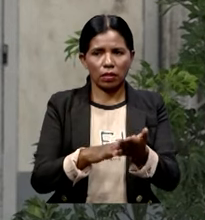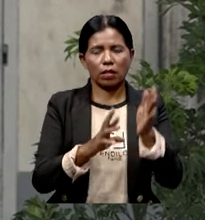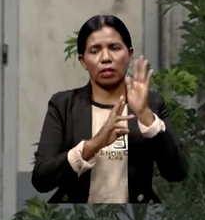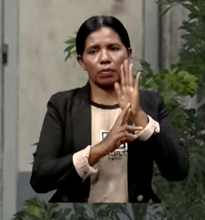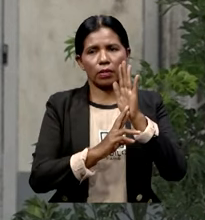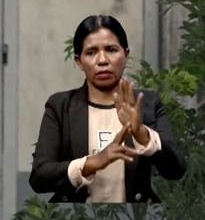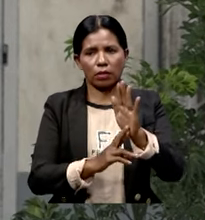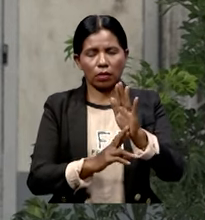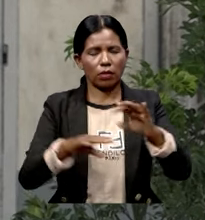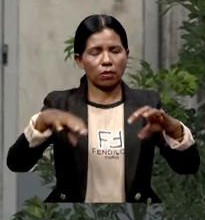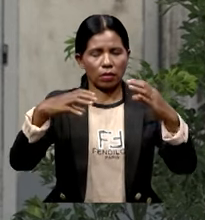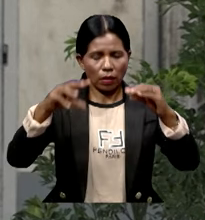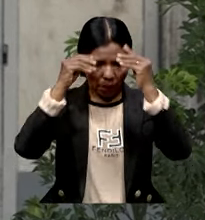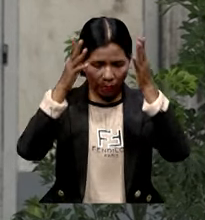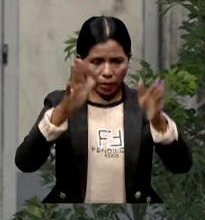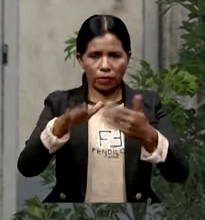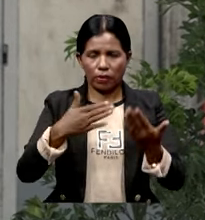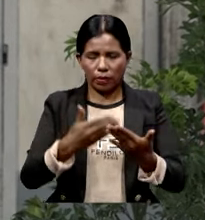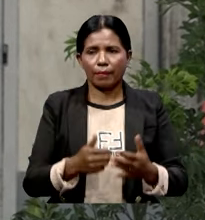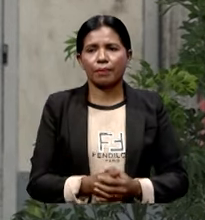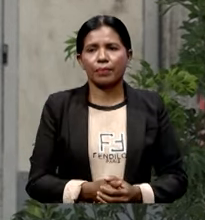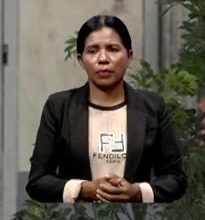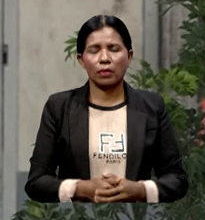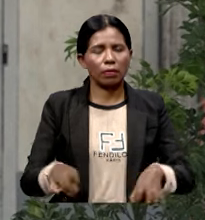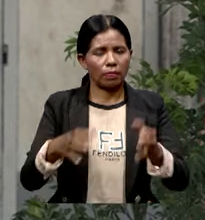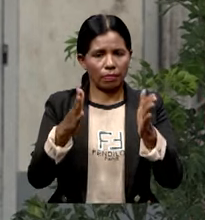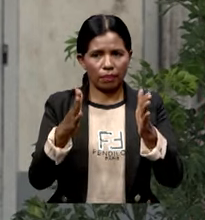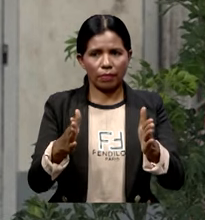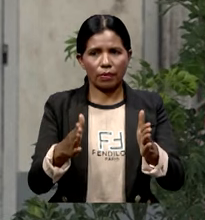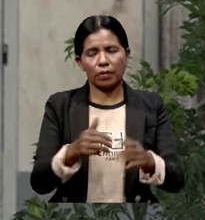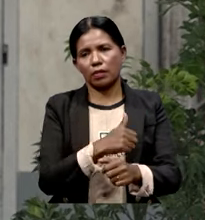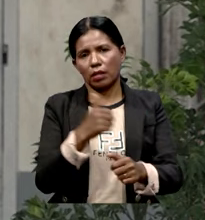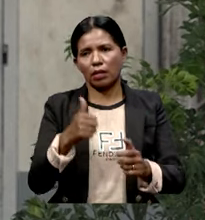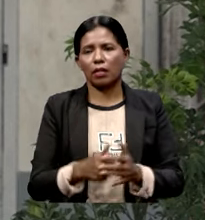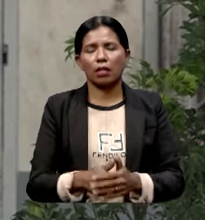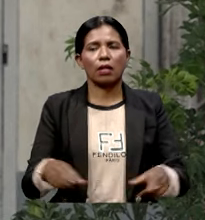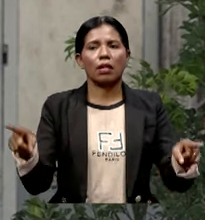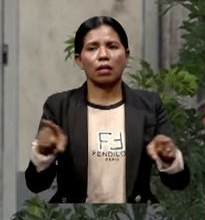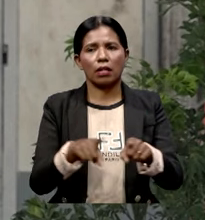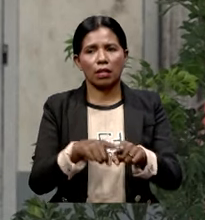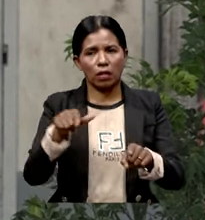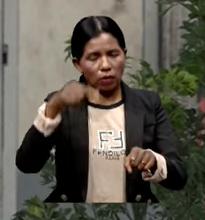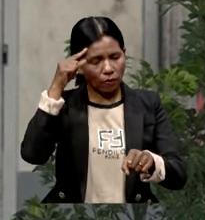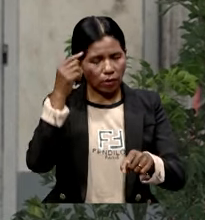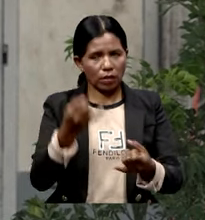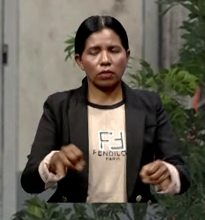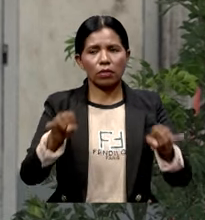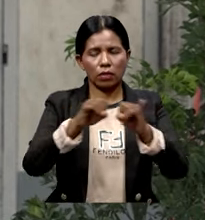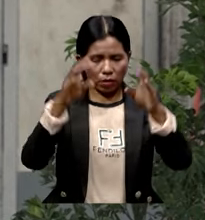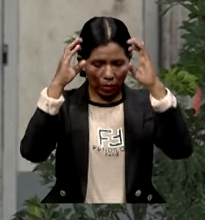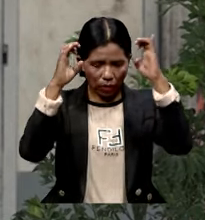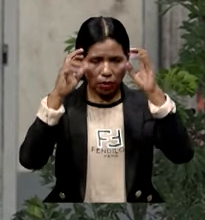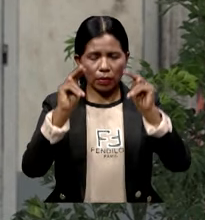representante conselho de professores. Recurso SEDUC. A nessa, no dar instituição, educação minha,